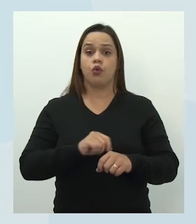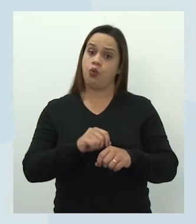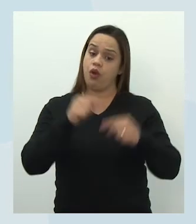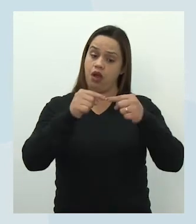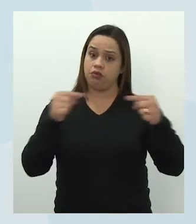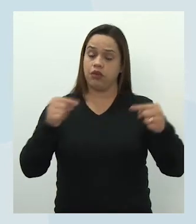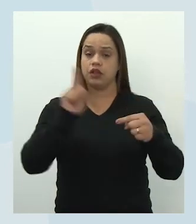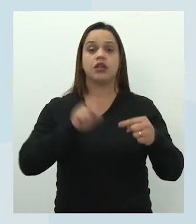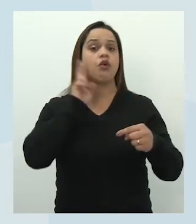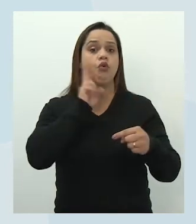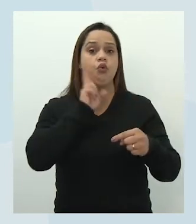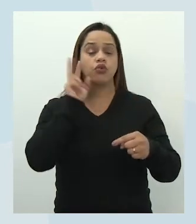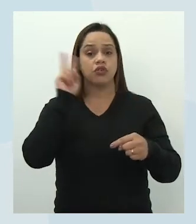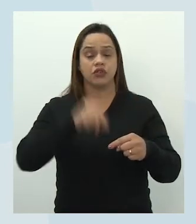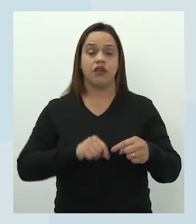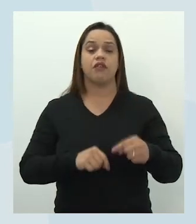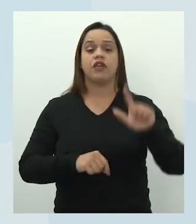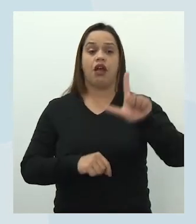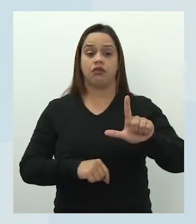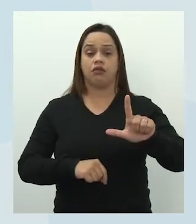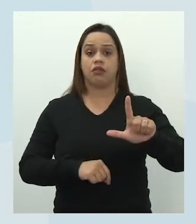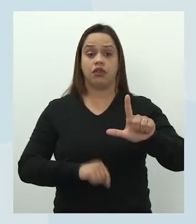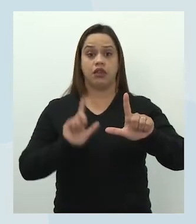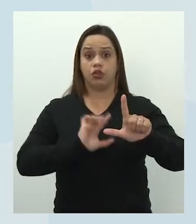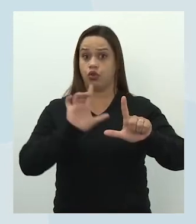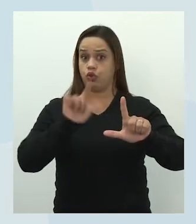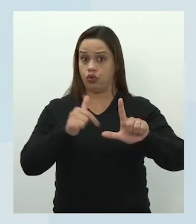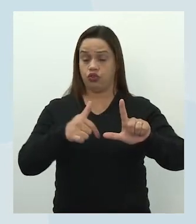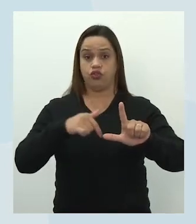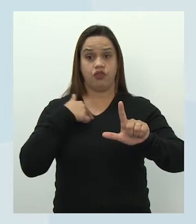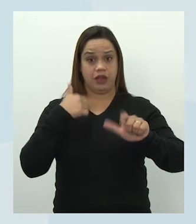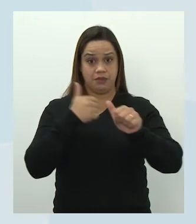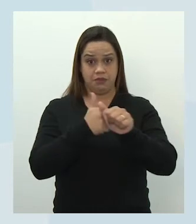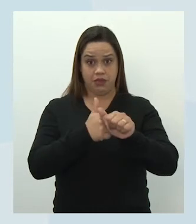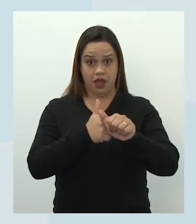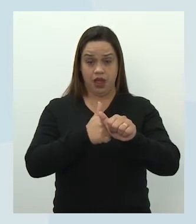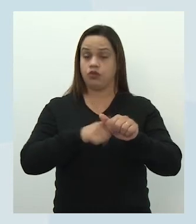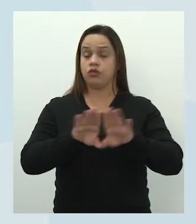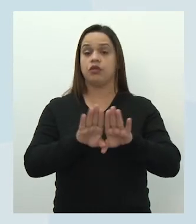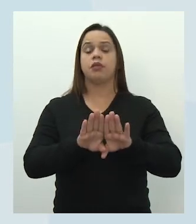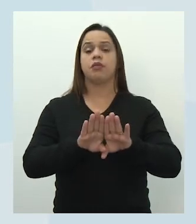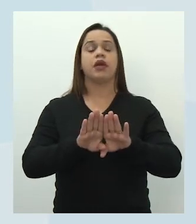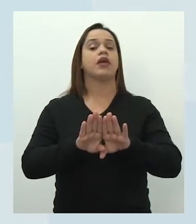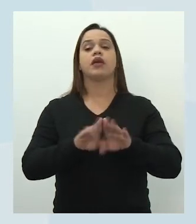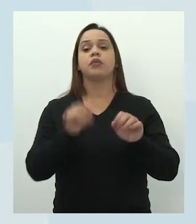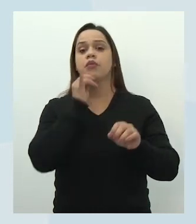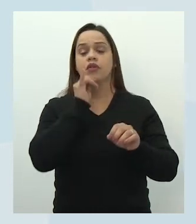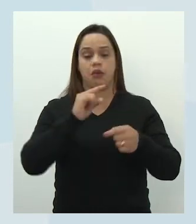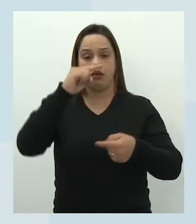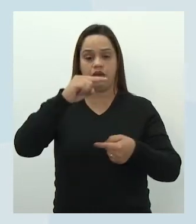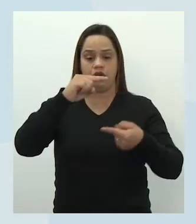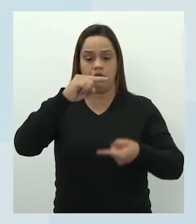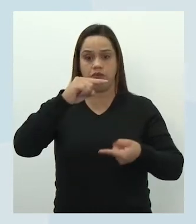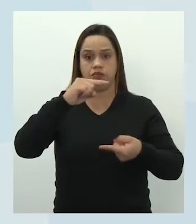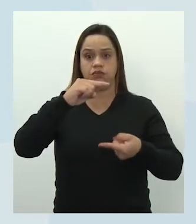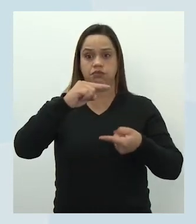horizontal. Elas juntas, quando a gente aproxima elas da linha horizontal que tem o